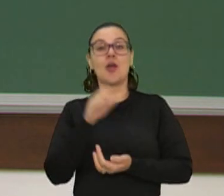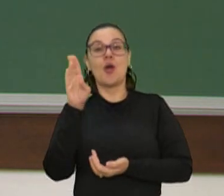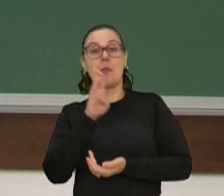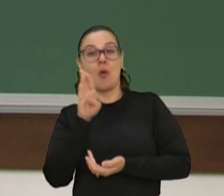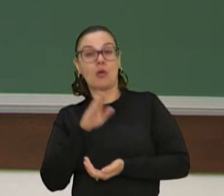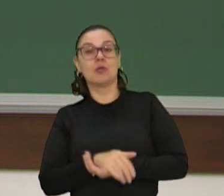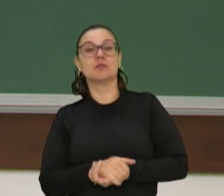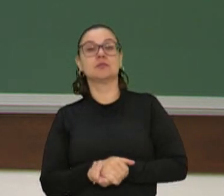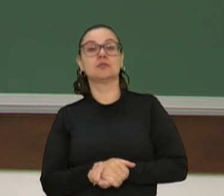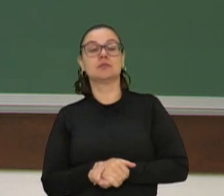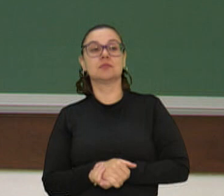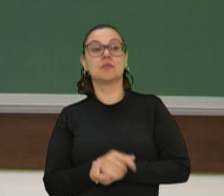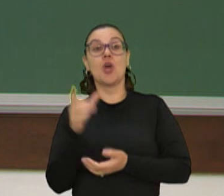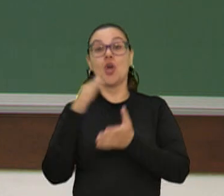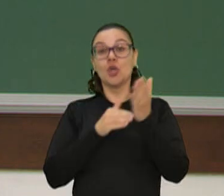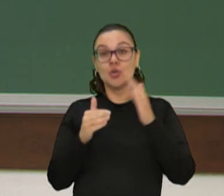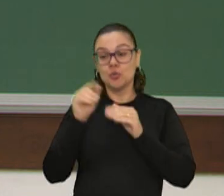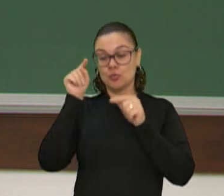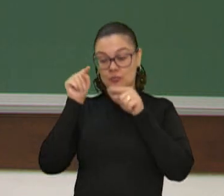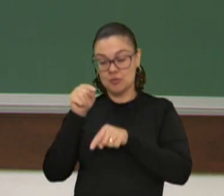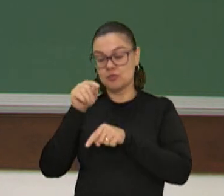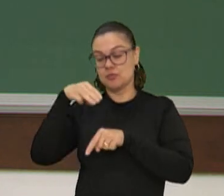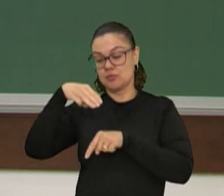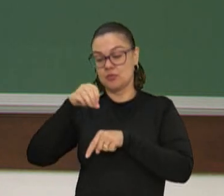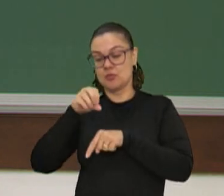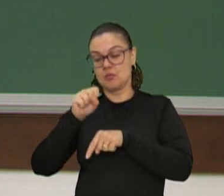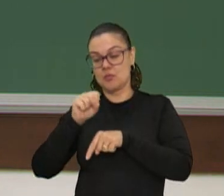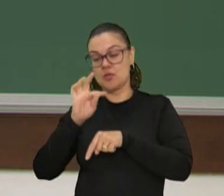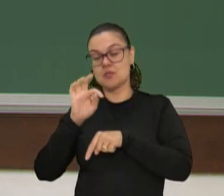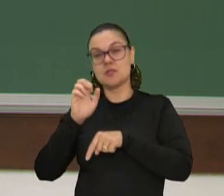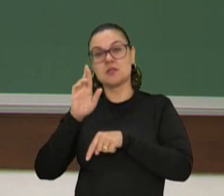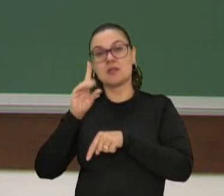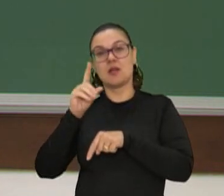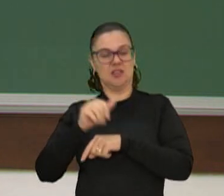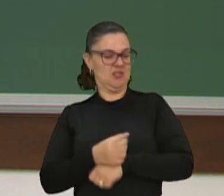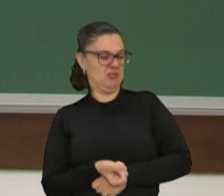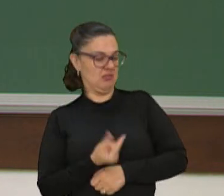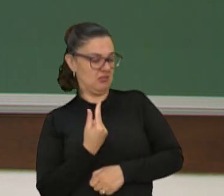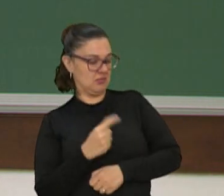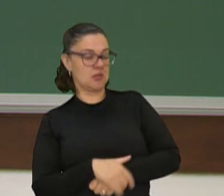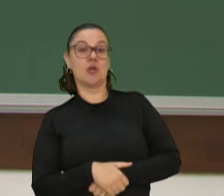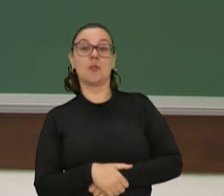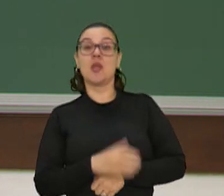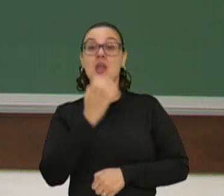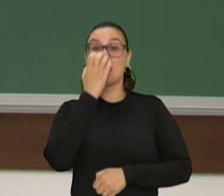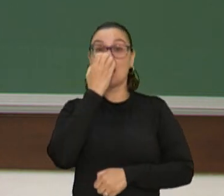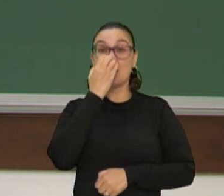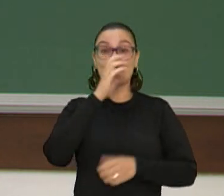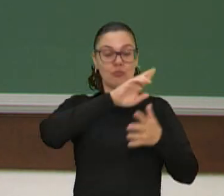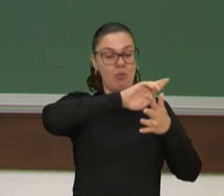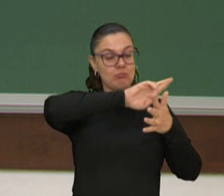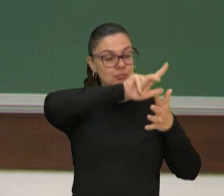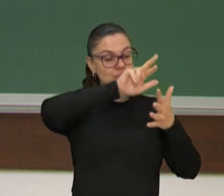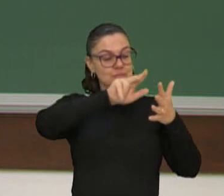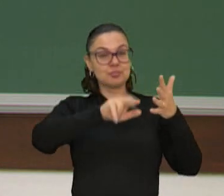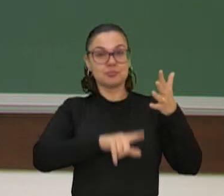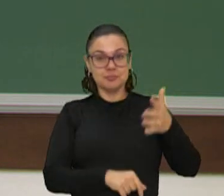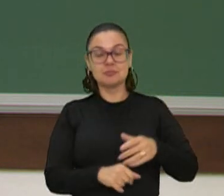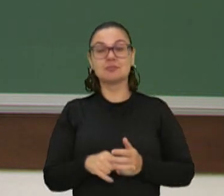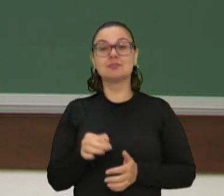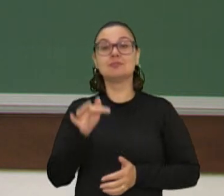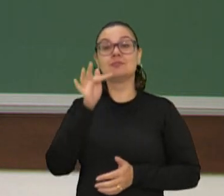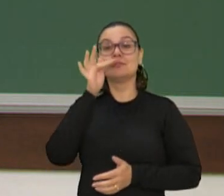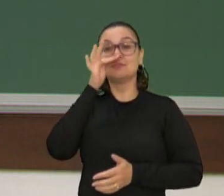Brócolis? Tudo isso é mostarda. Como assim? Com cachorro não existem raças? Com plantas